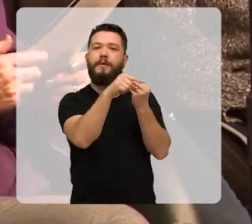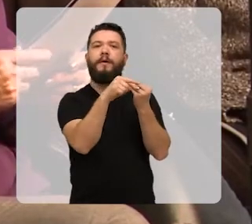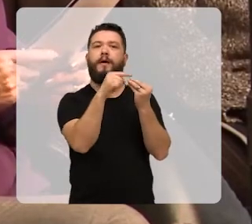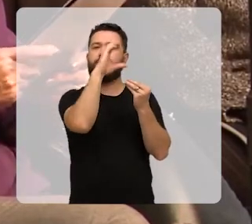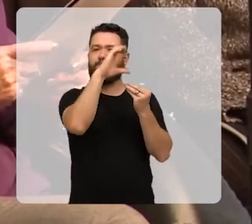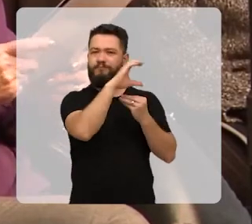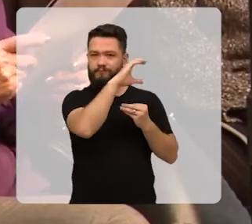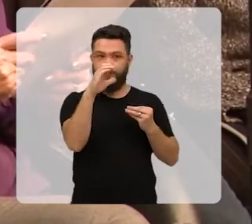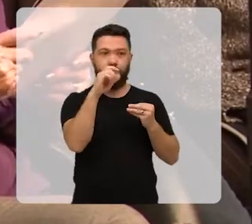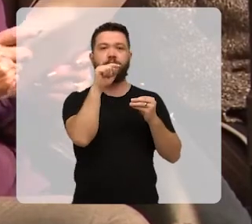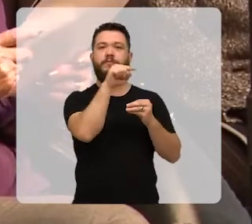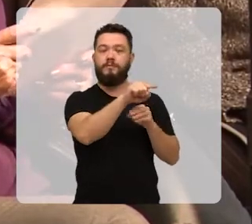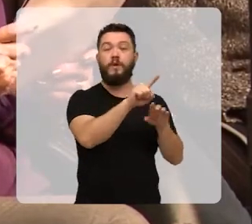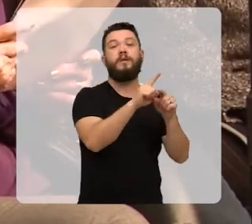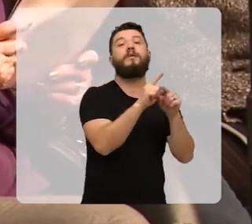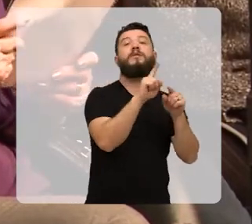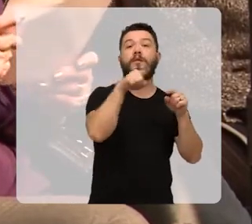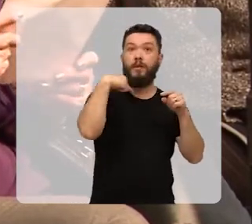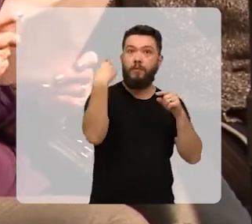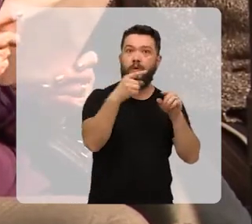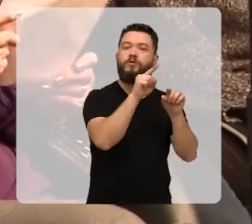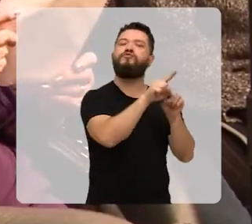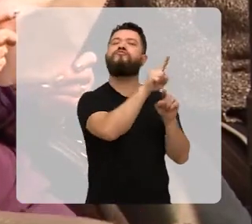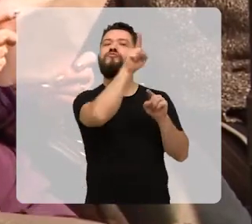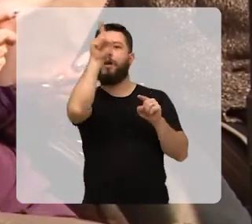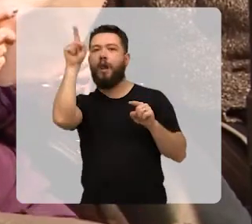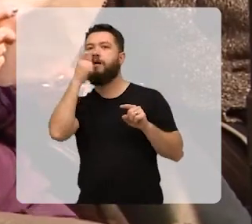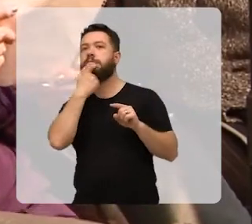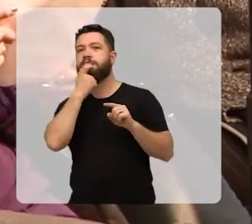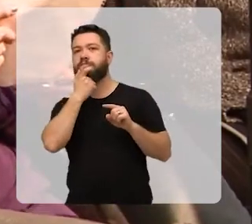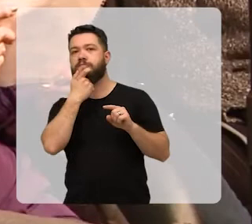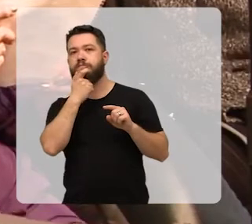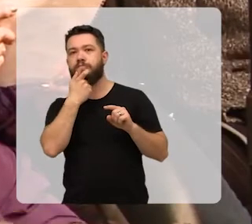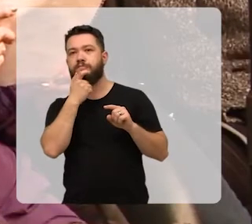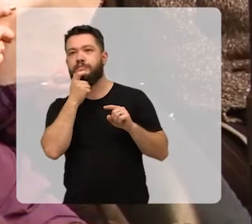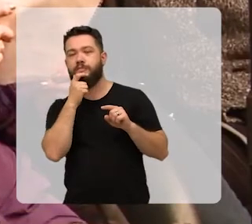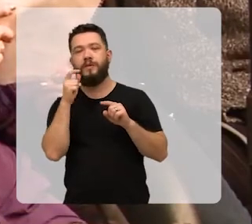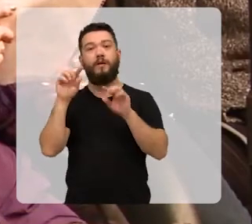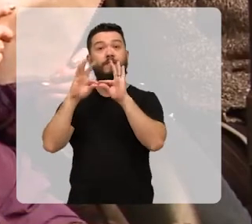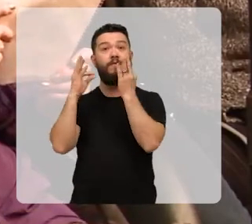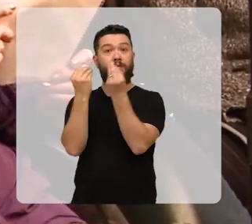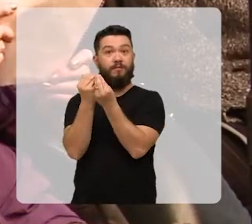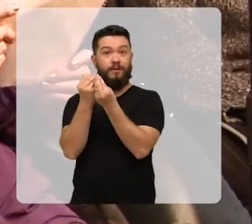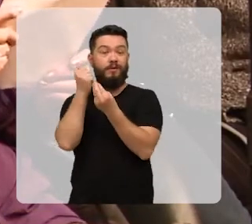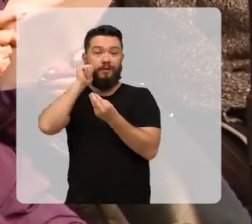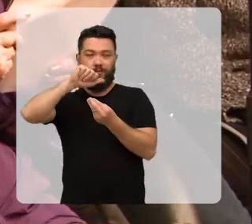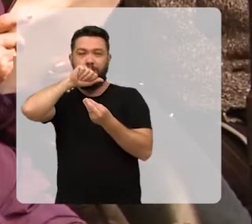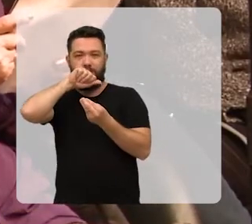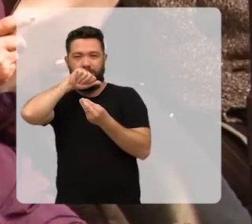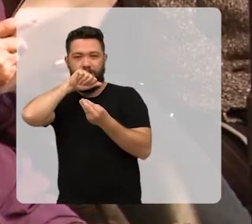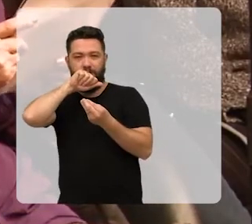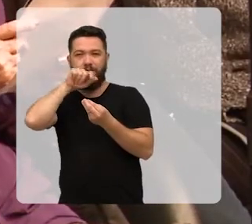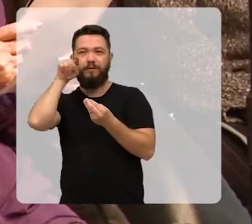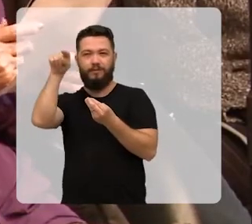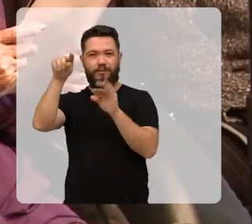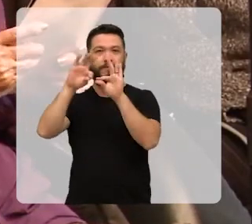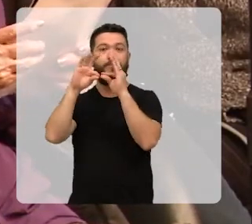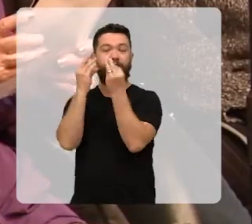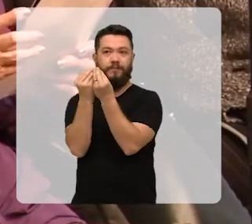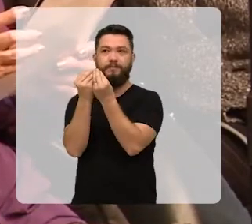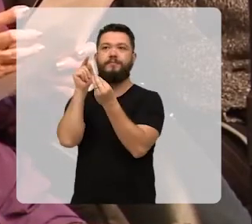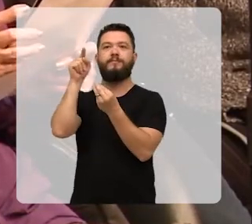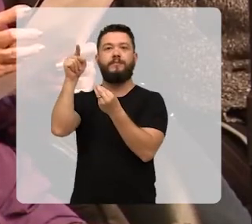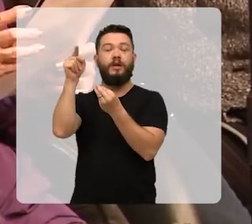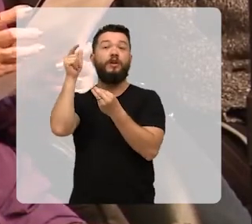fui para a Inglaterra por seis semanas, seis semanas onde morava a família da minha mãe. Minha tia me convenceu